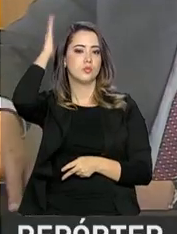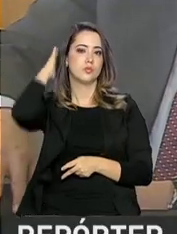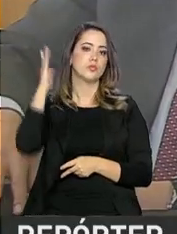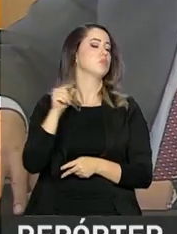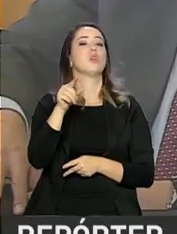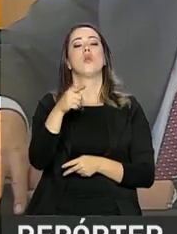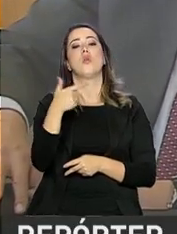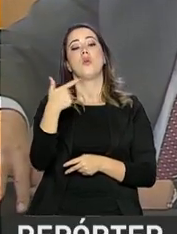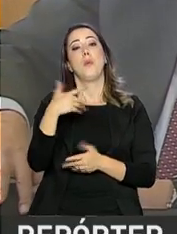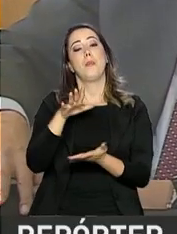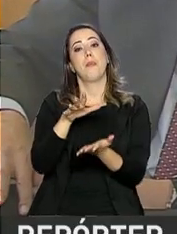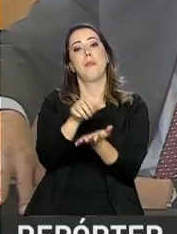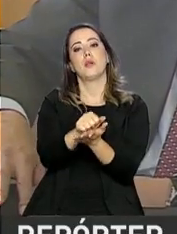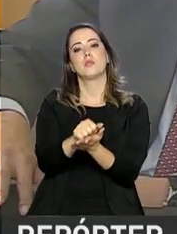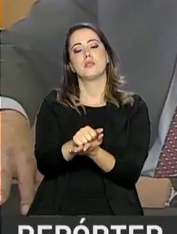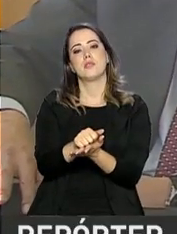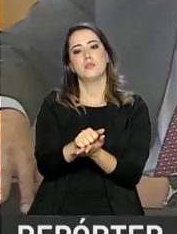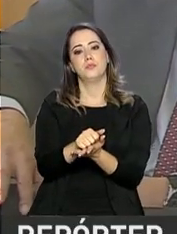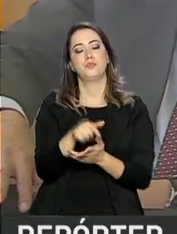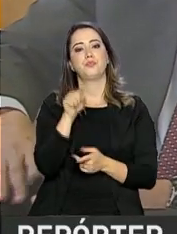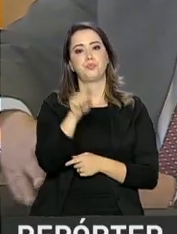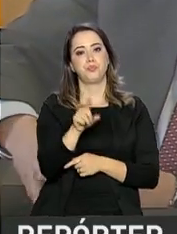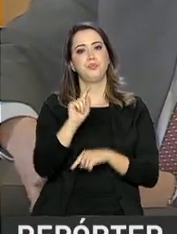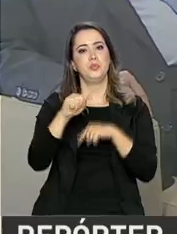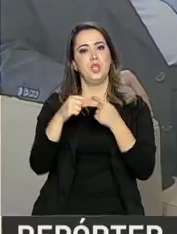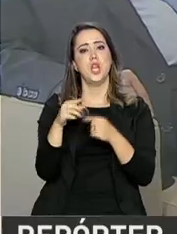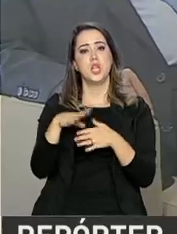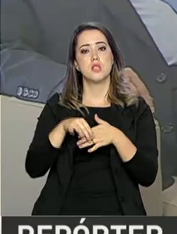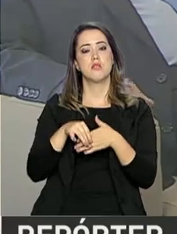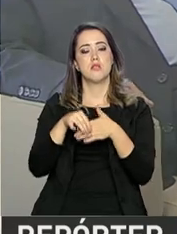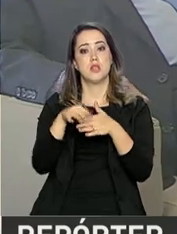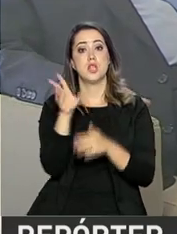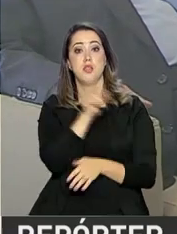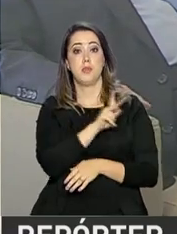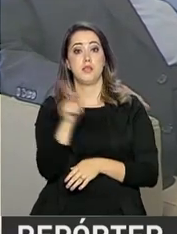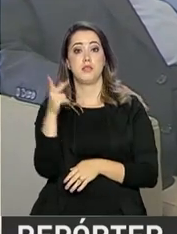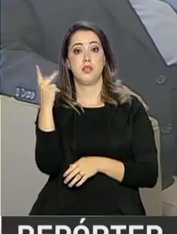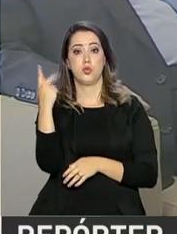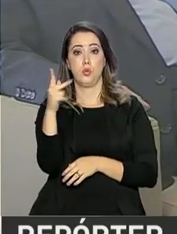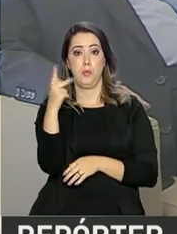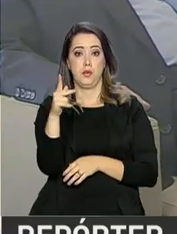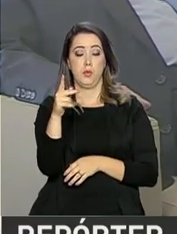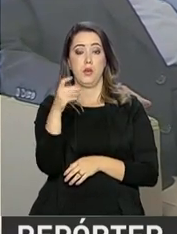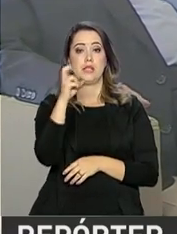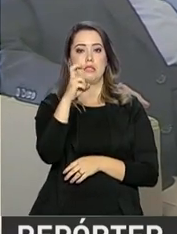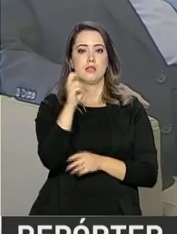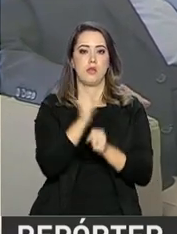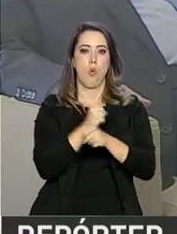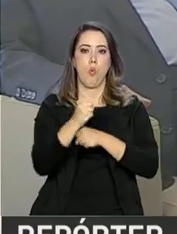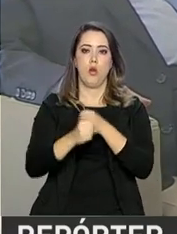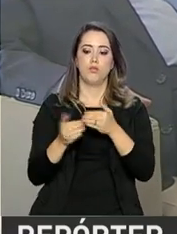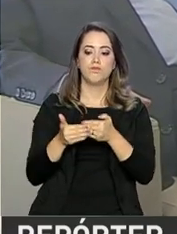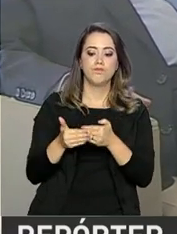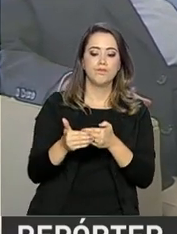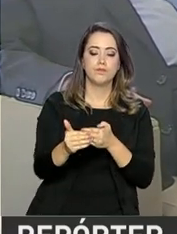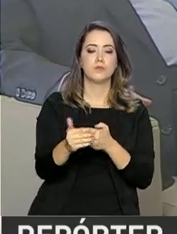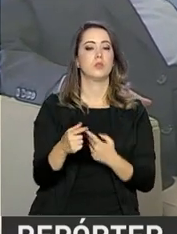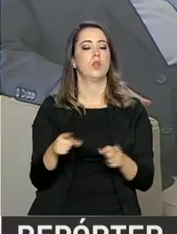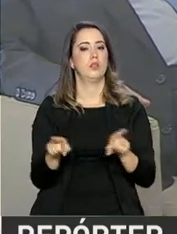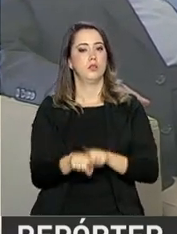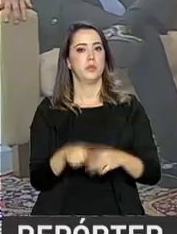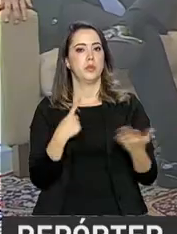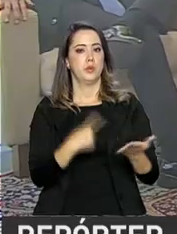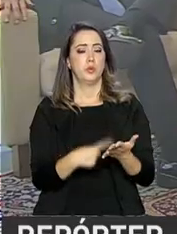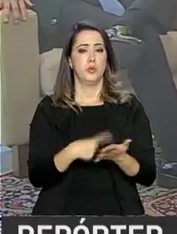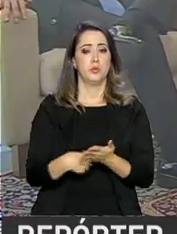vai comandar o país vizinho nos próximos 5 anos. Temer e Benítez conversaram também sobre temas da agenda de